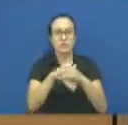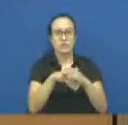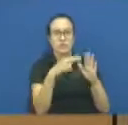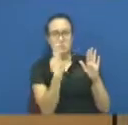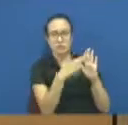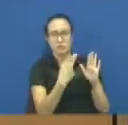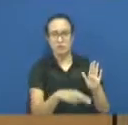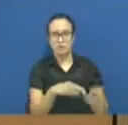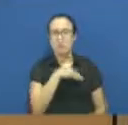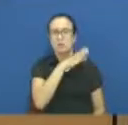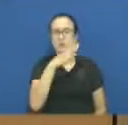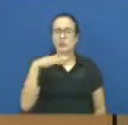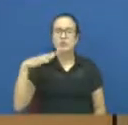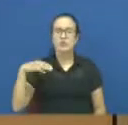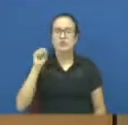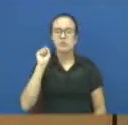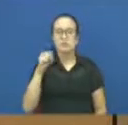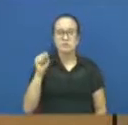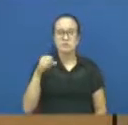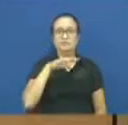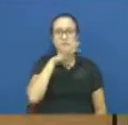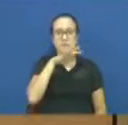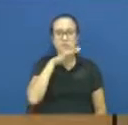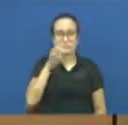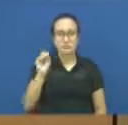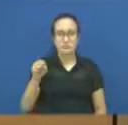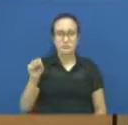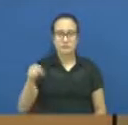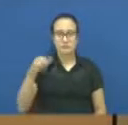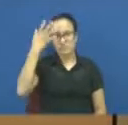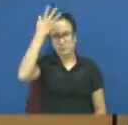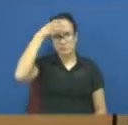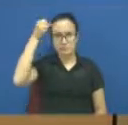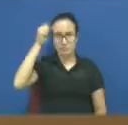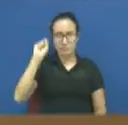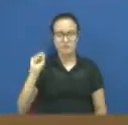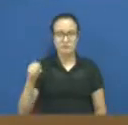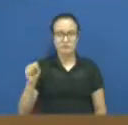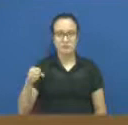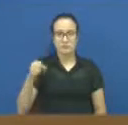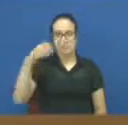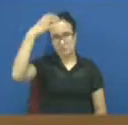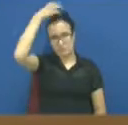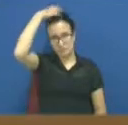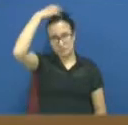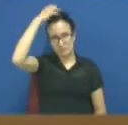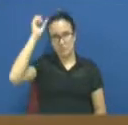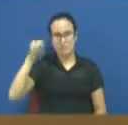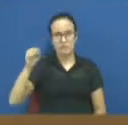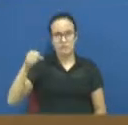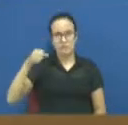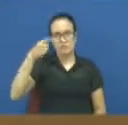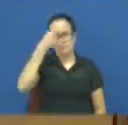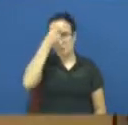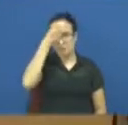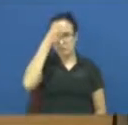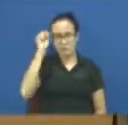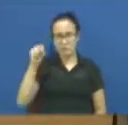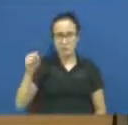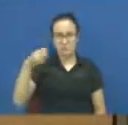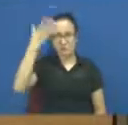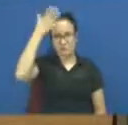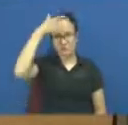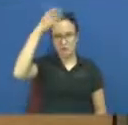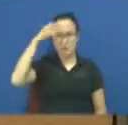Aloísio. Sim. André Henrique Tigrão. Sim. Antônio Franco. Sim. Darcy Reis. Sim. Edivaldo Soares. Sim.